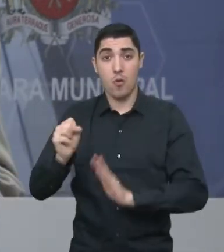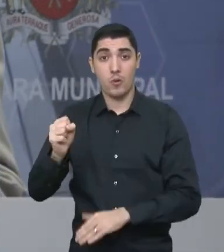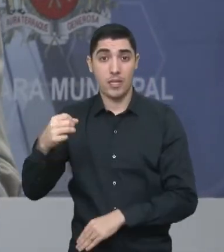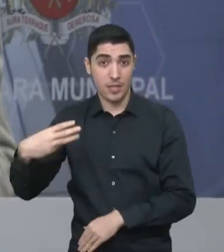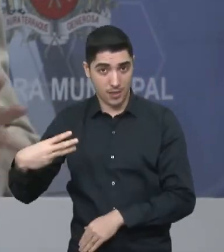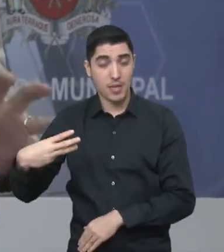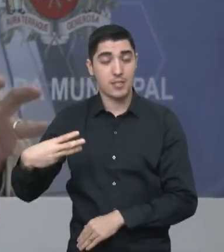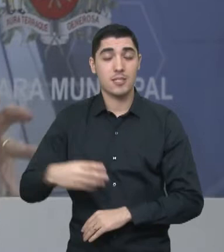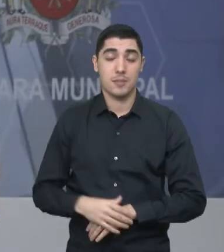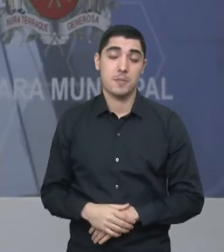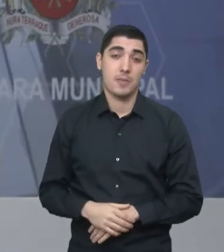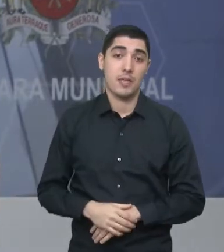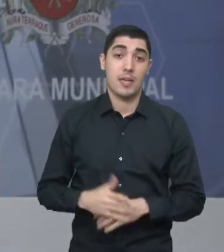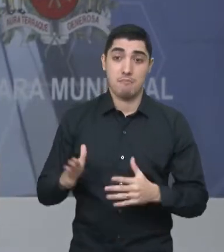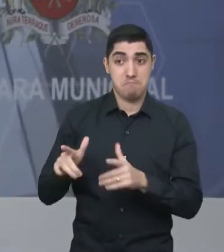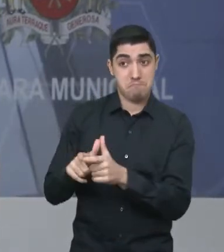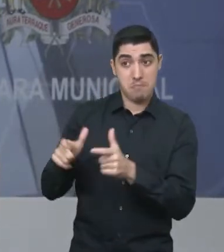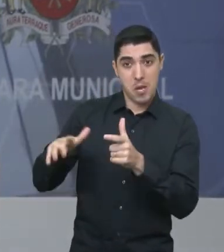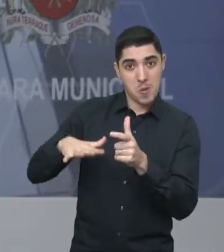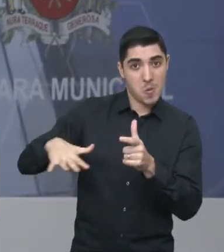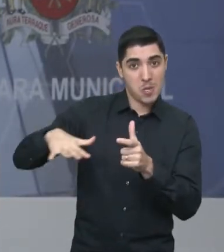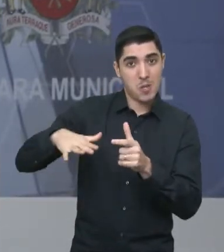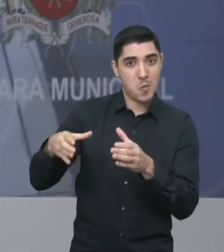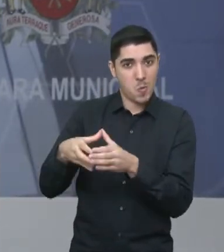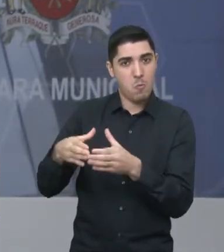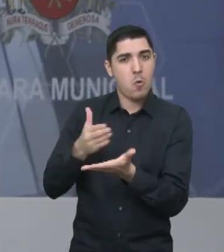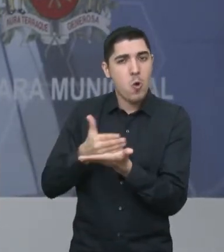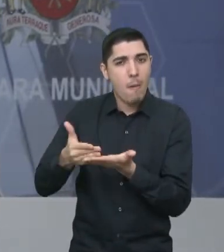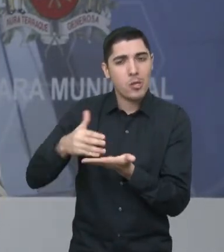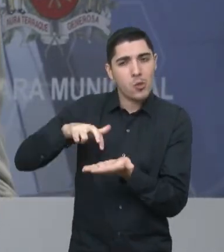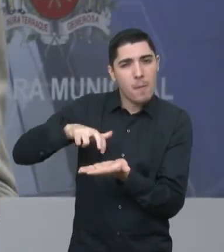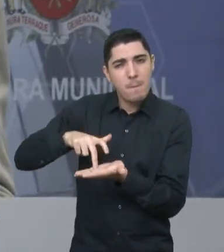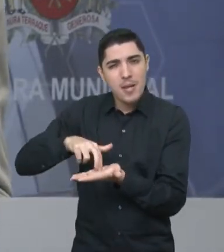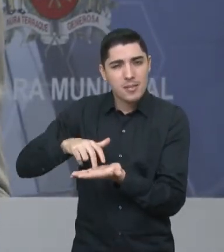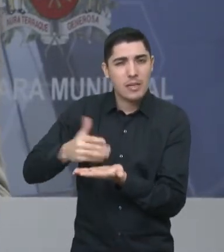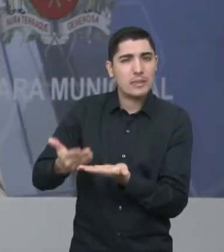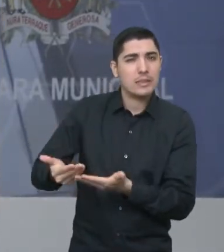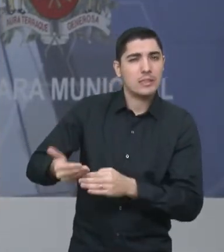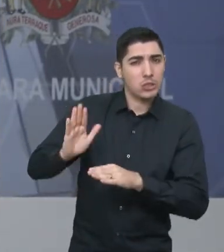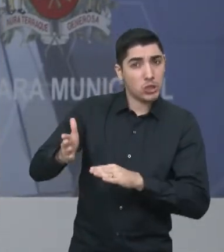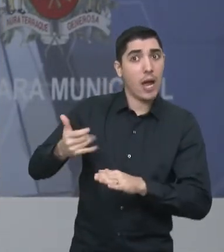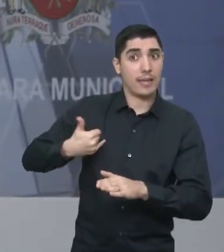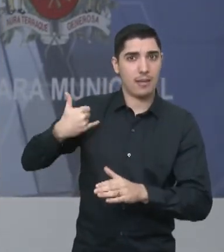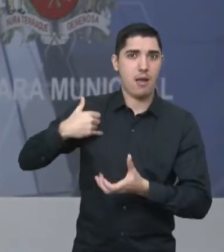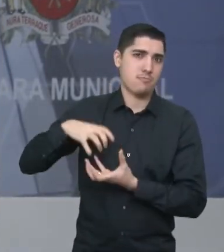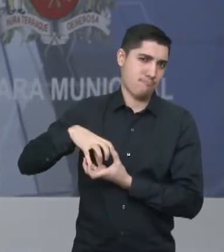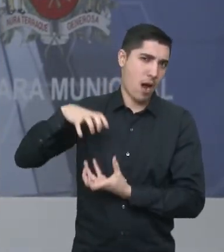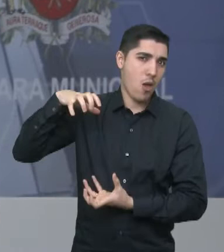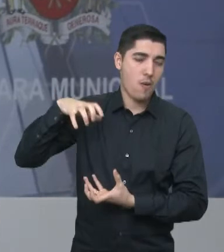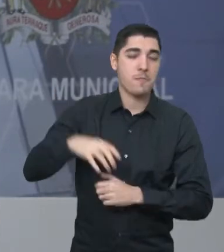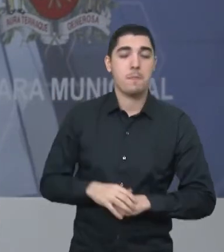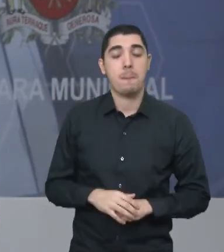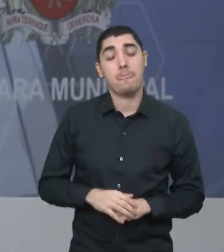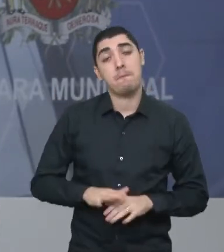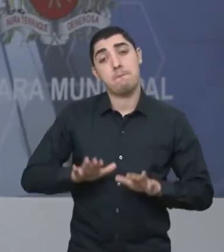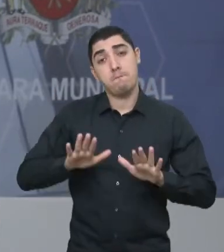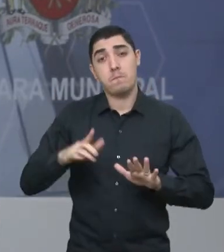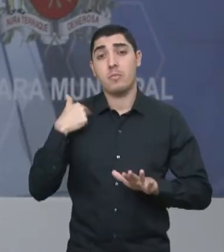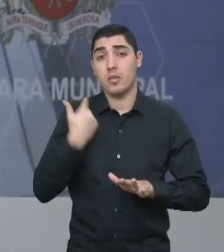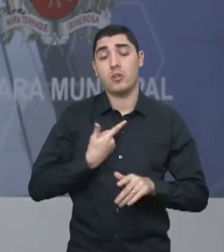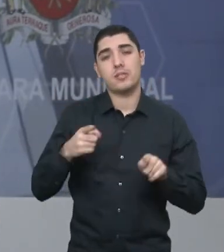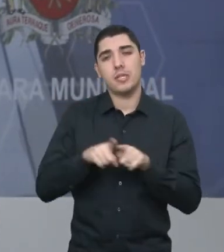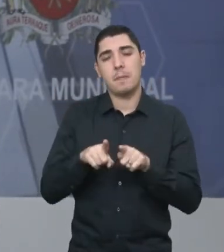anos, né? A maioria começou a fazer sapateado ainda já na terceira idade. E o que a gente pôde constatar